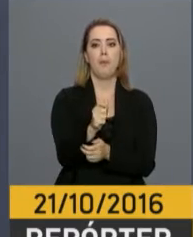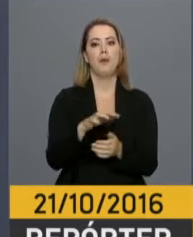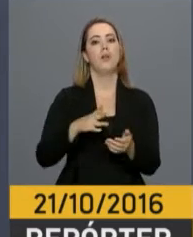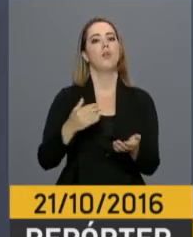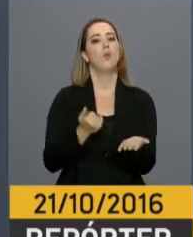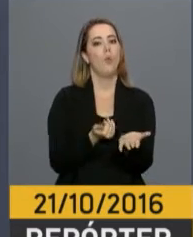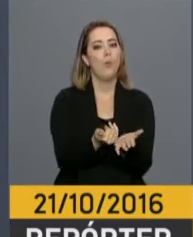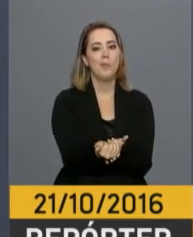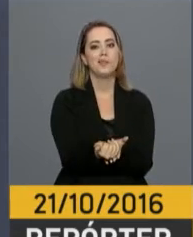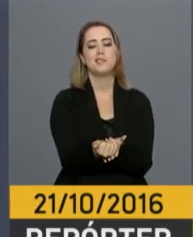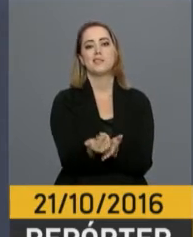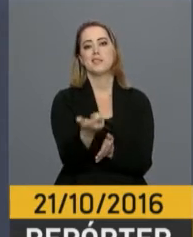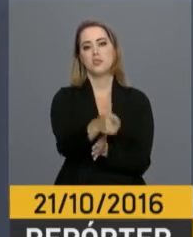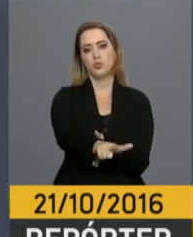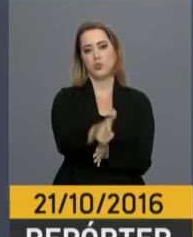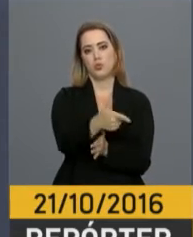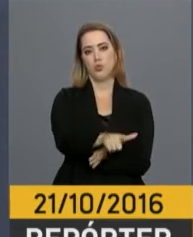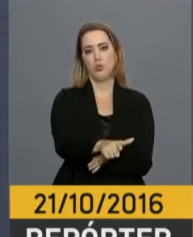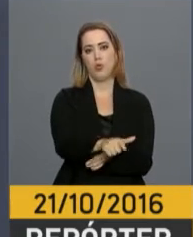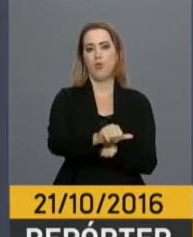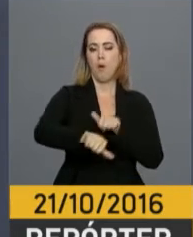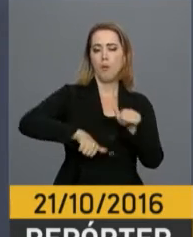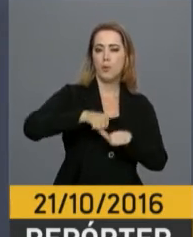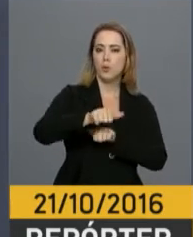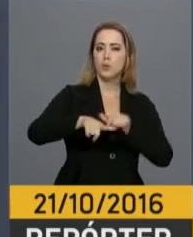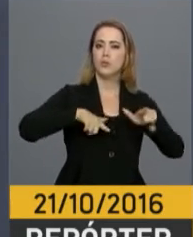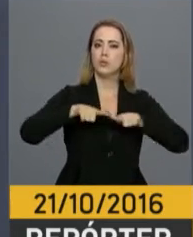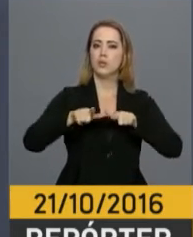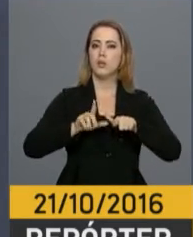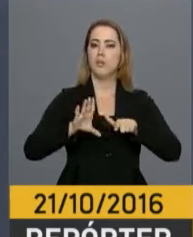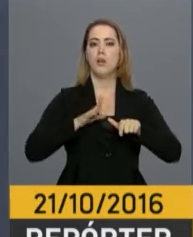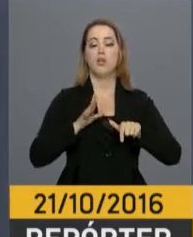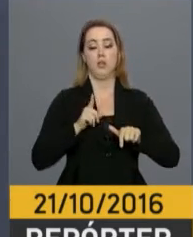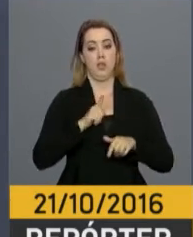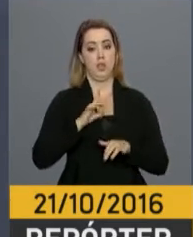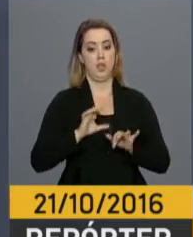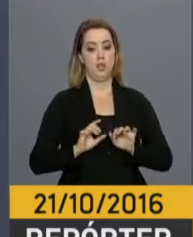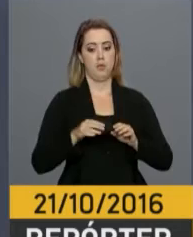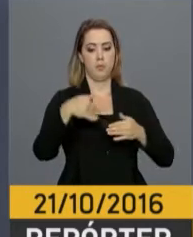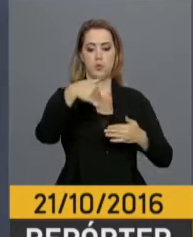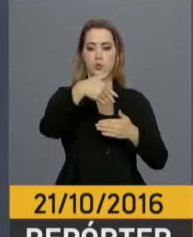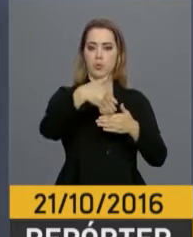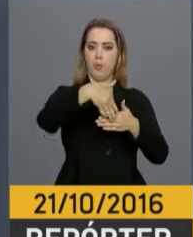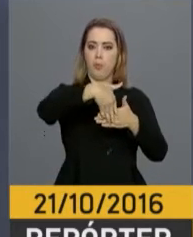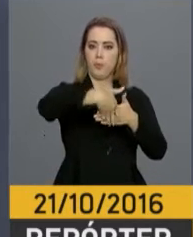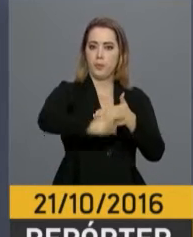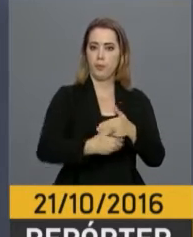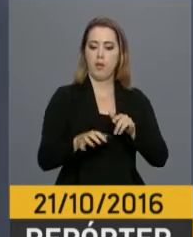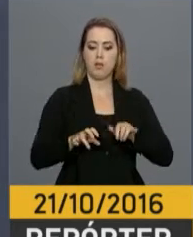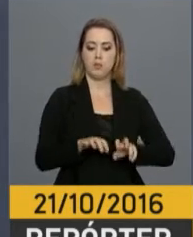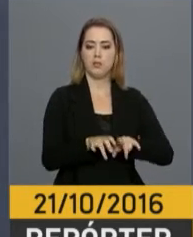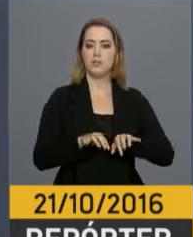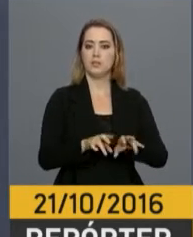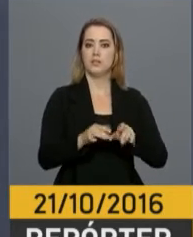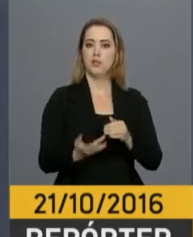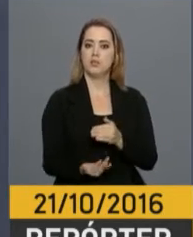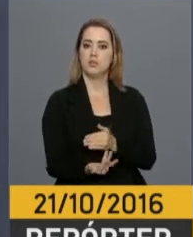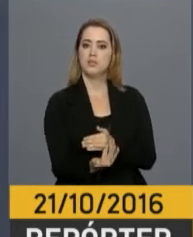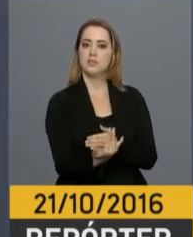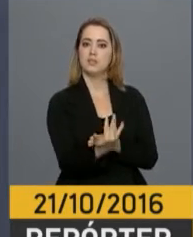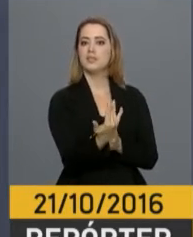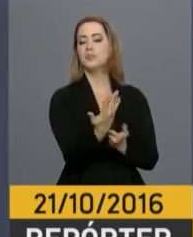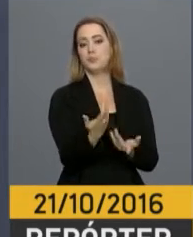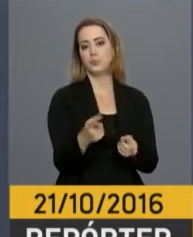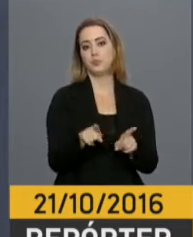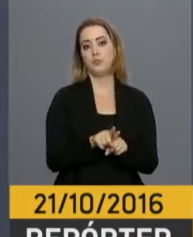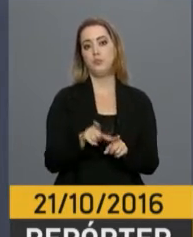tudo de novo. Depois surgiu o branquinho já na máquina de escrever, né? Tinha um negócio, se apertava a tecla. Só que isso